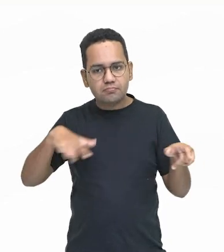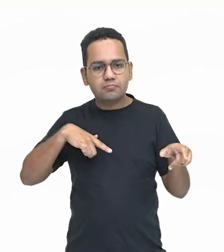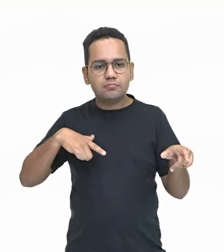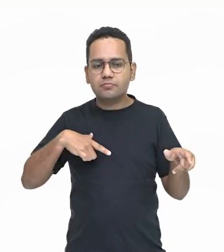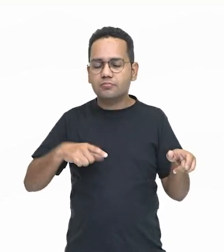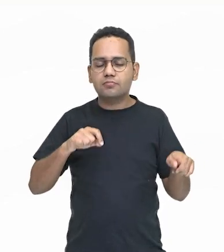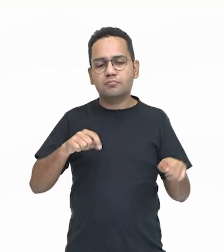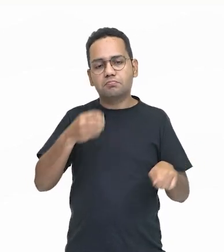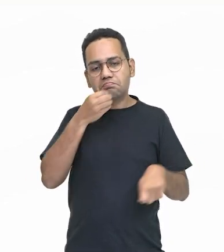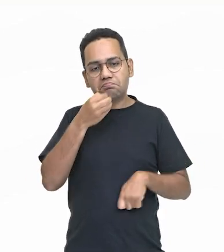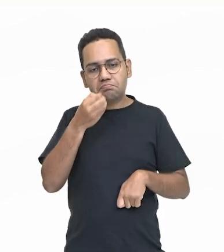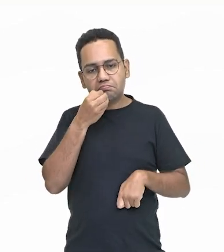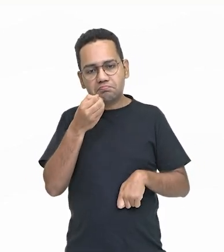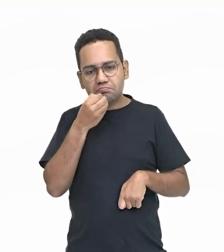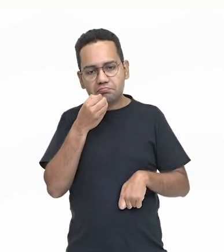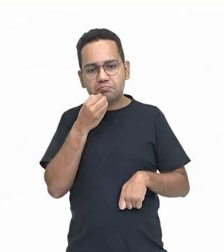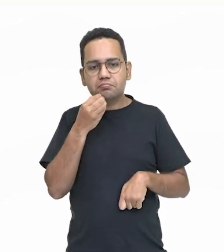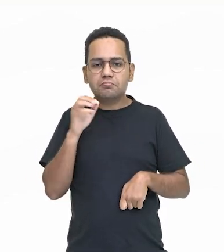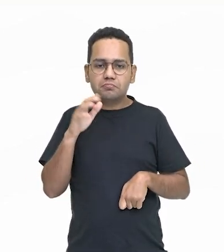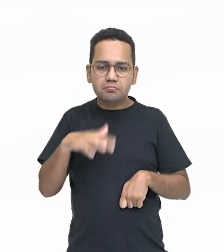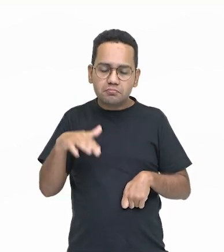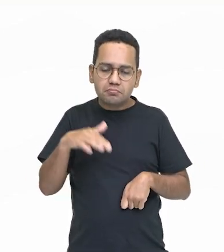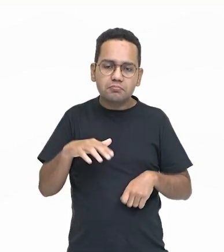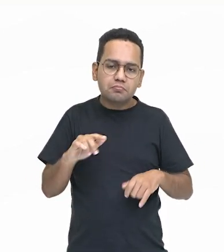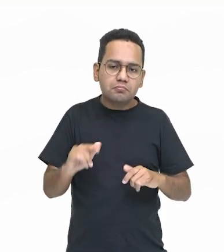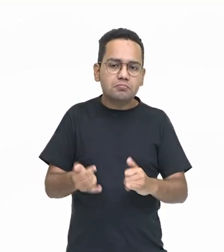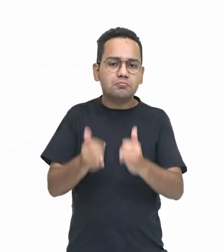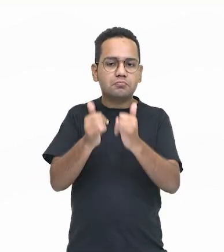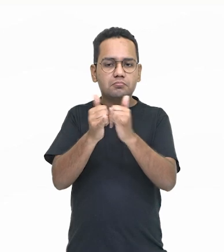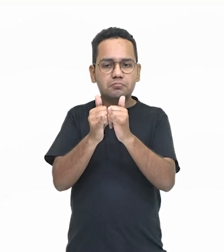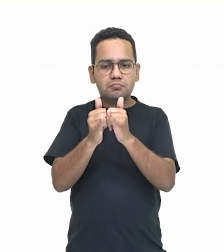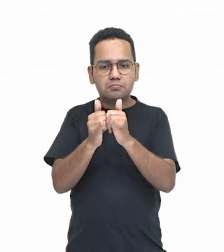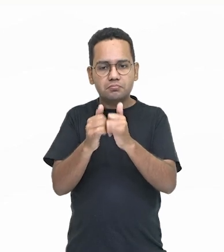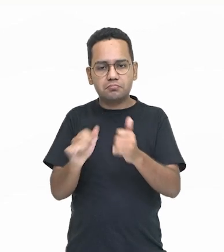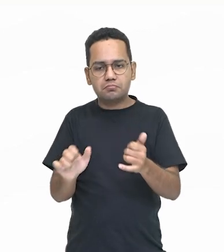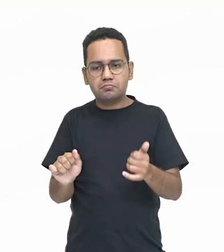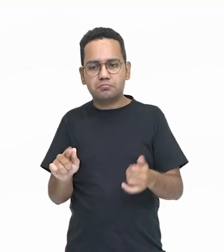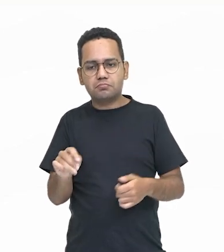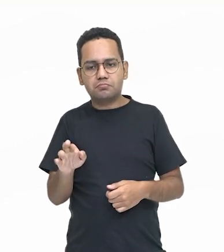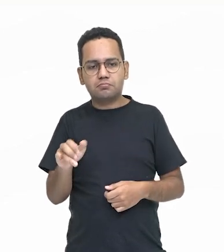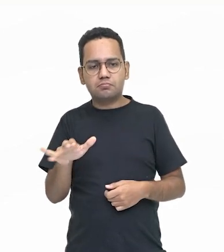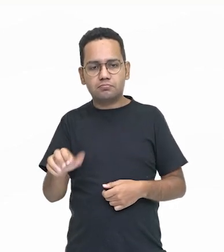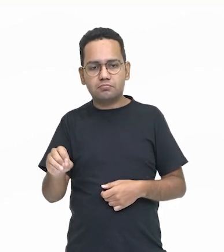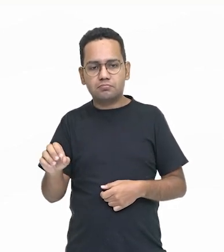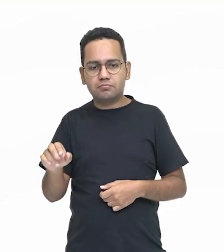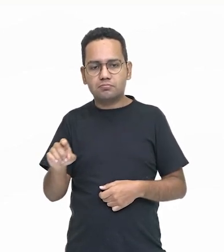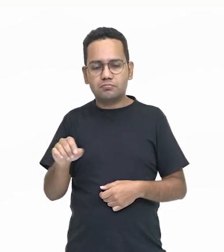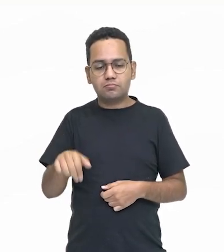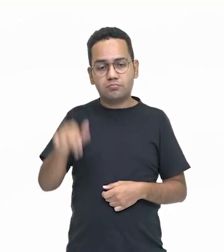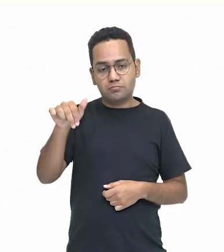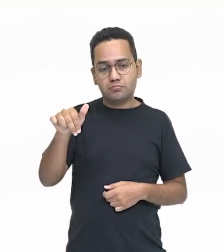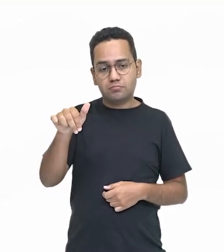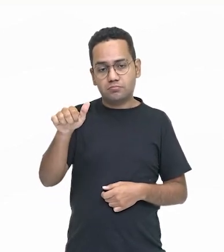alto aproveitamento hidráulico da bacia do Atlântico Norte, né? Grande diversidade biológica não